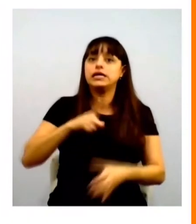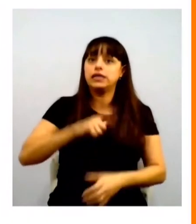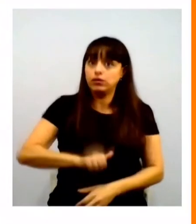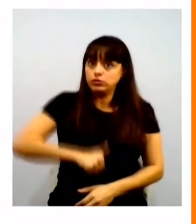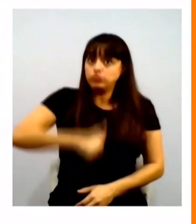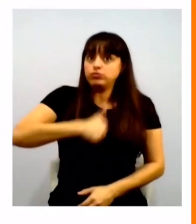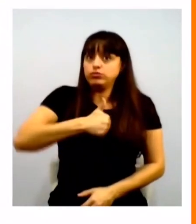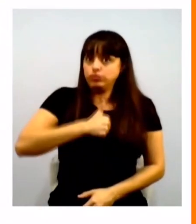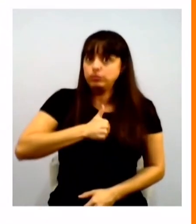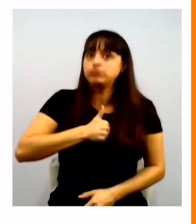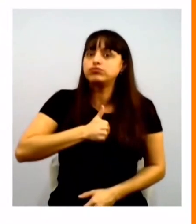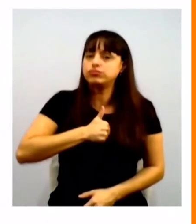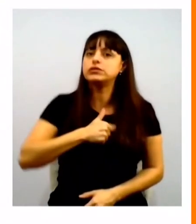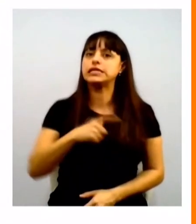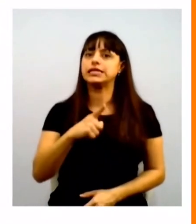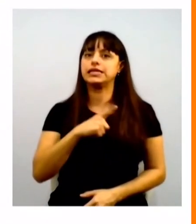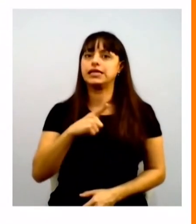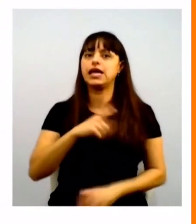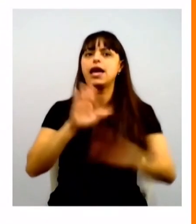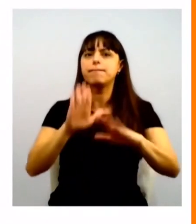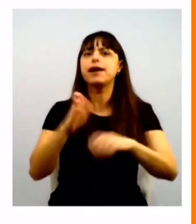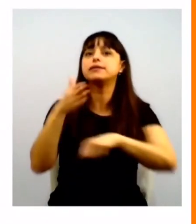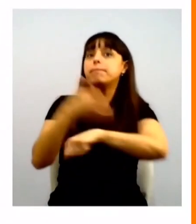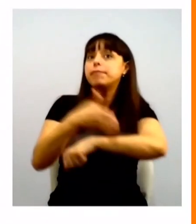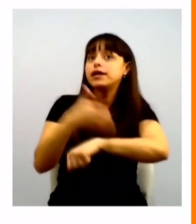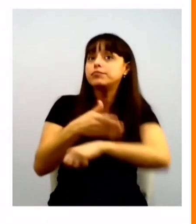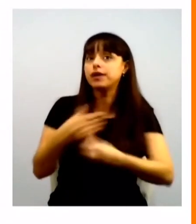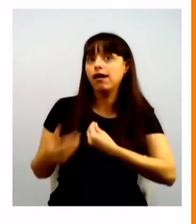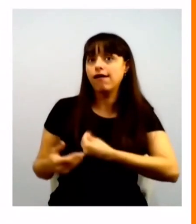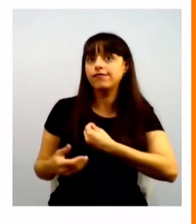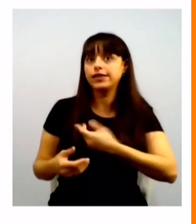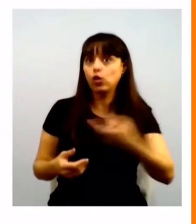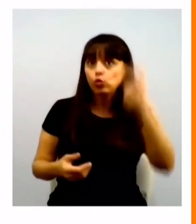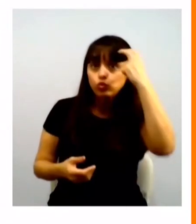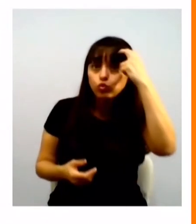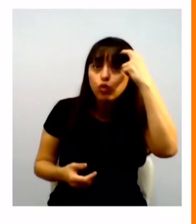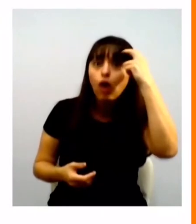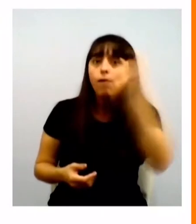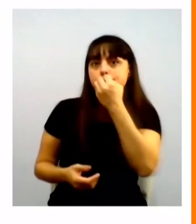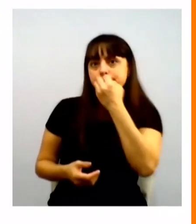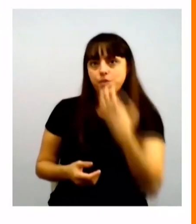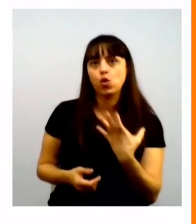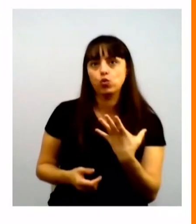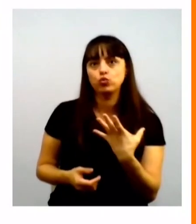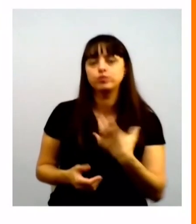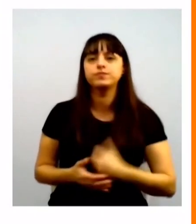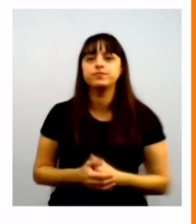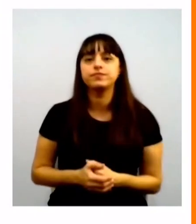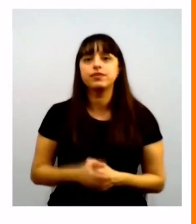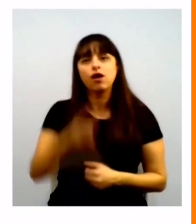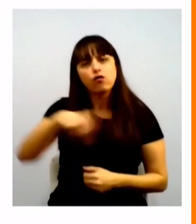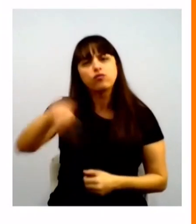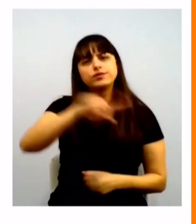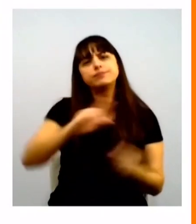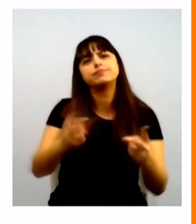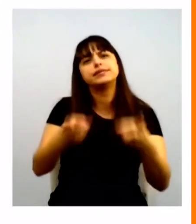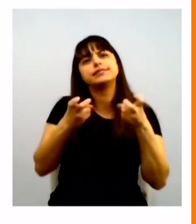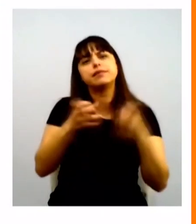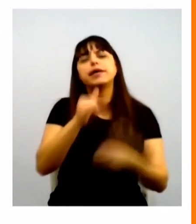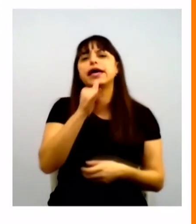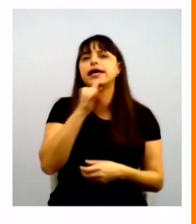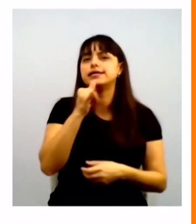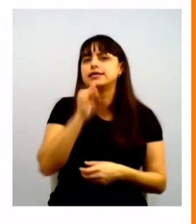pode participar na vida cultural. Seguro que vocês têm visto exemplos, se não